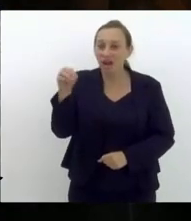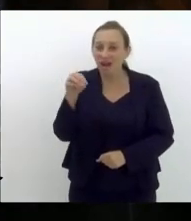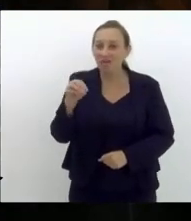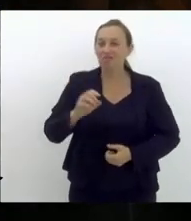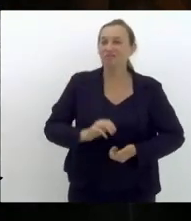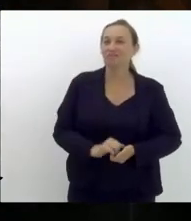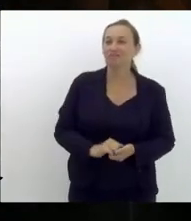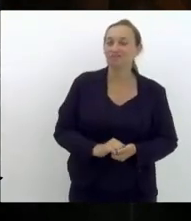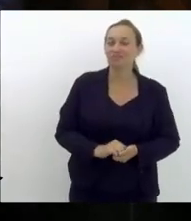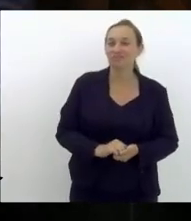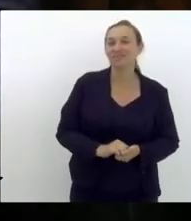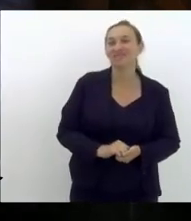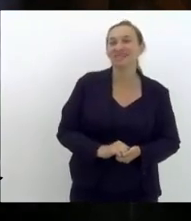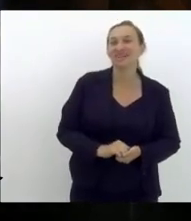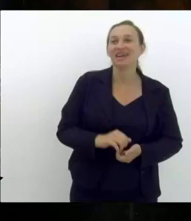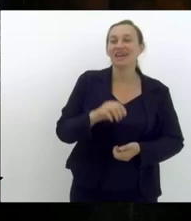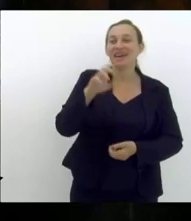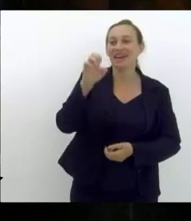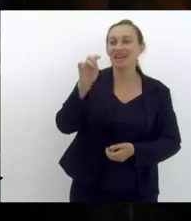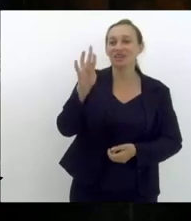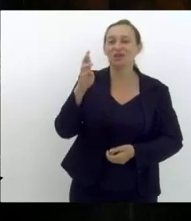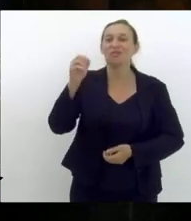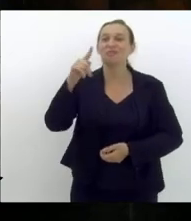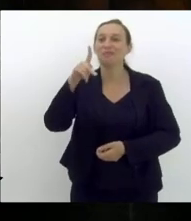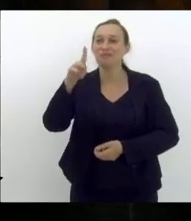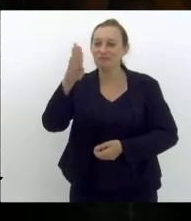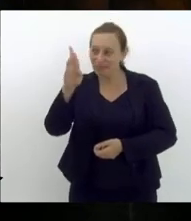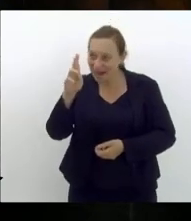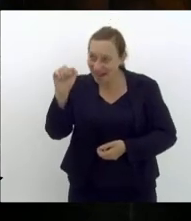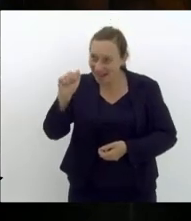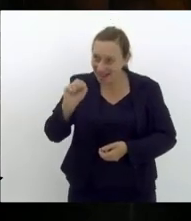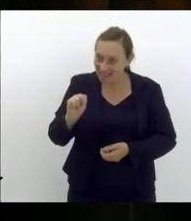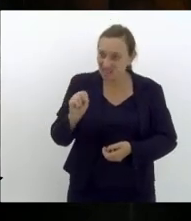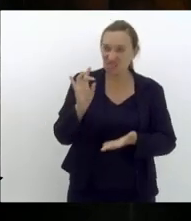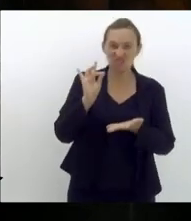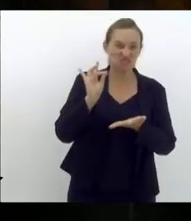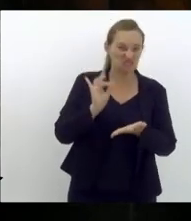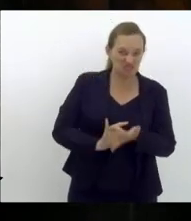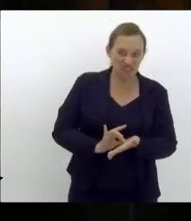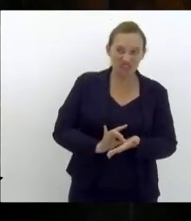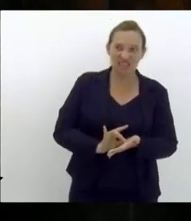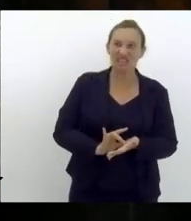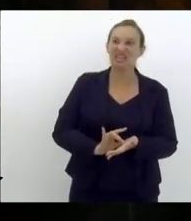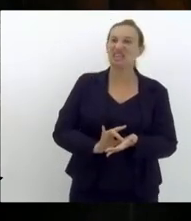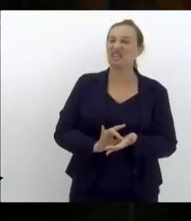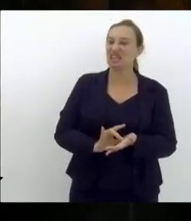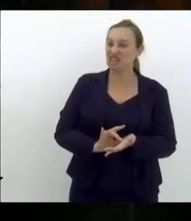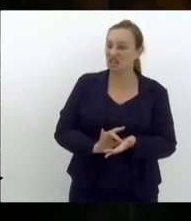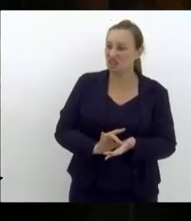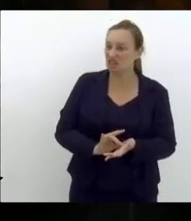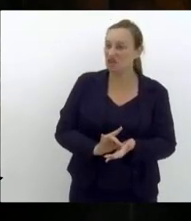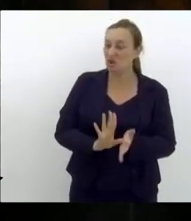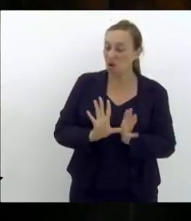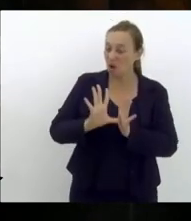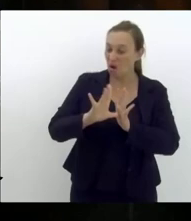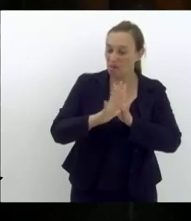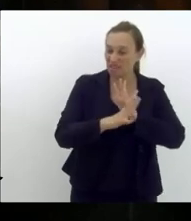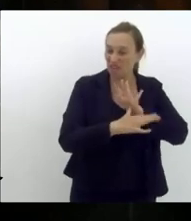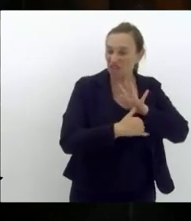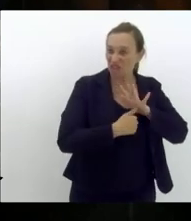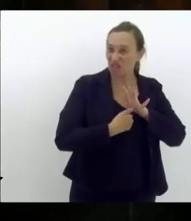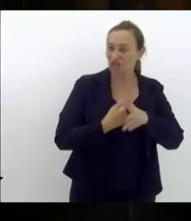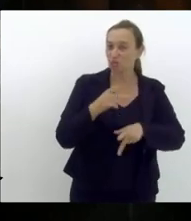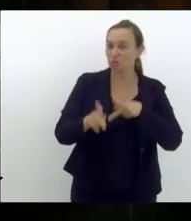Petrobras Eletrobras foi uma verdadeira farra Um Golpe no povo